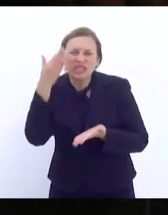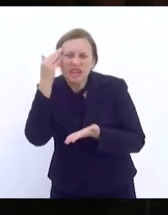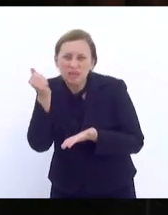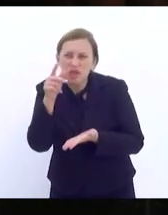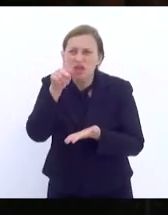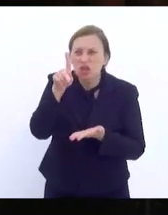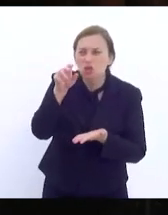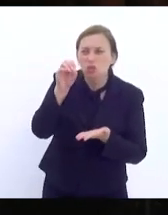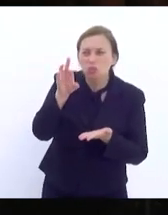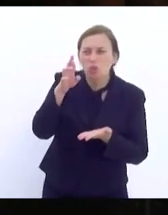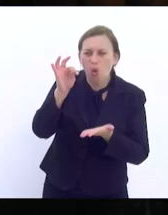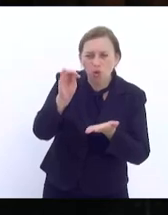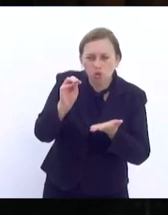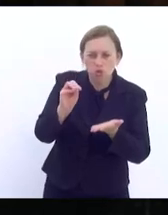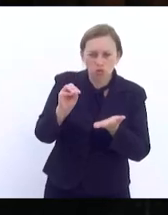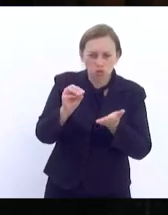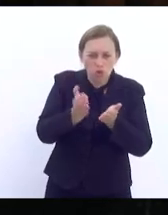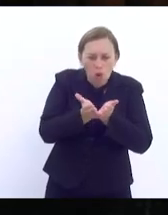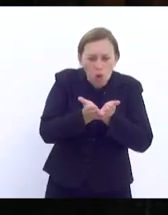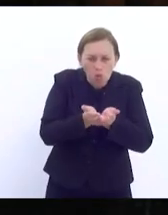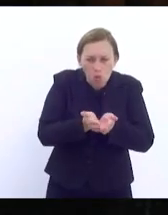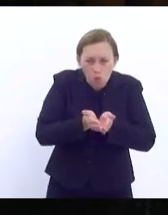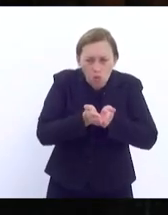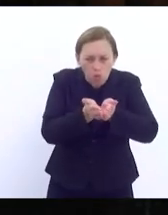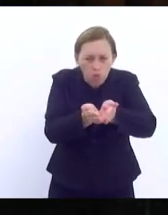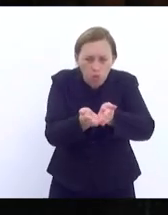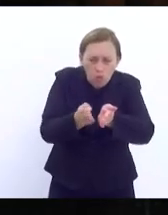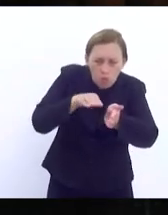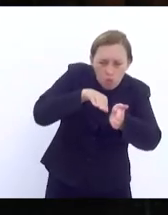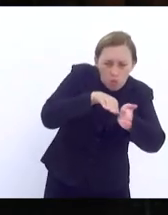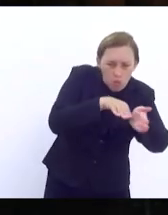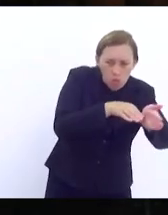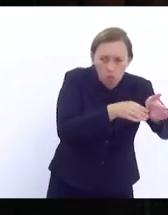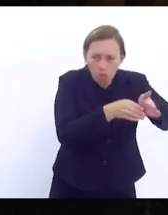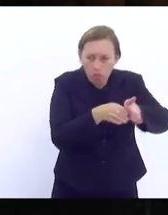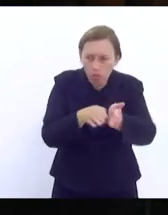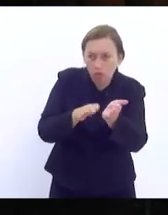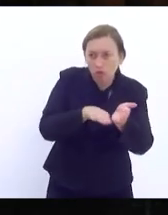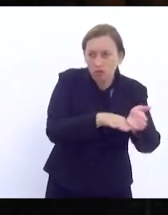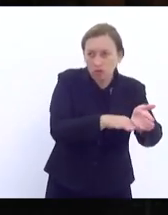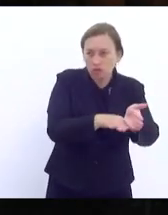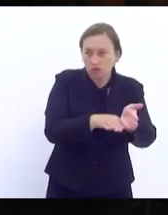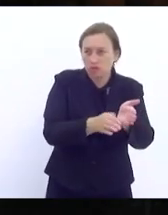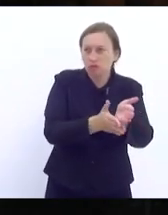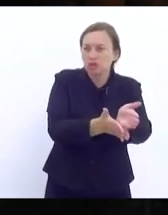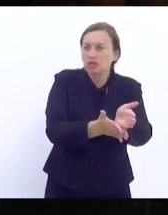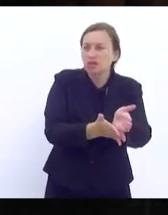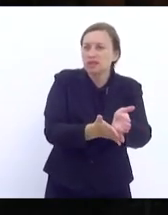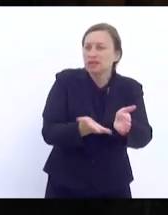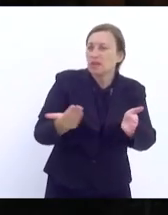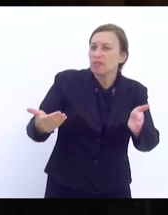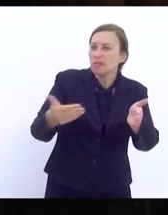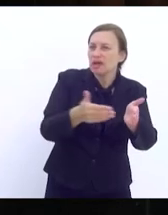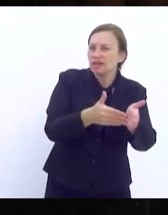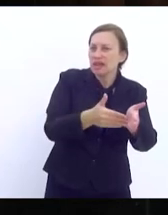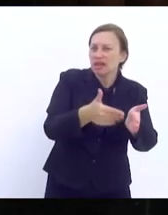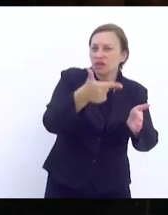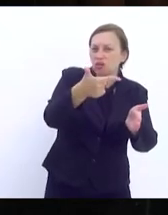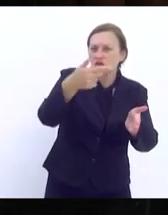Janeiro O Cais comercial O Cais Público do Porto tá desafondegado desde 2015